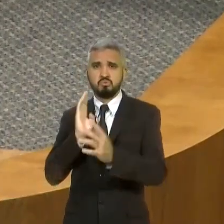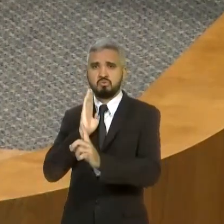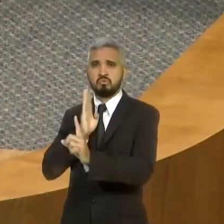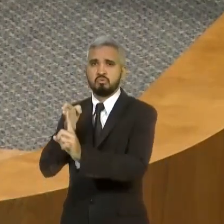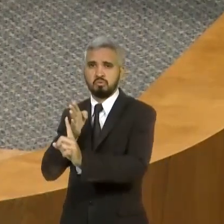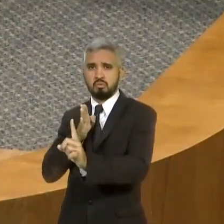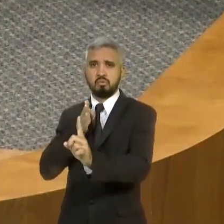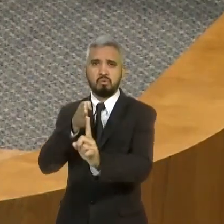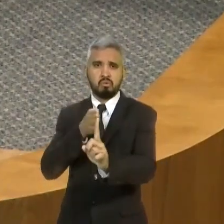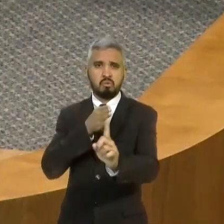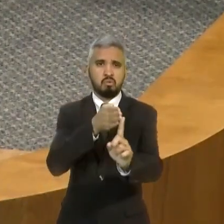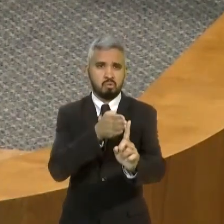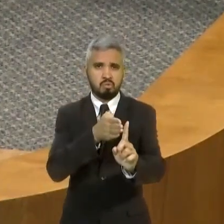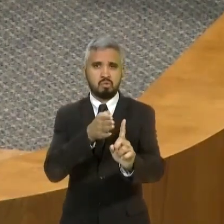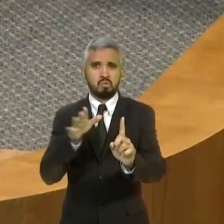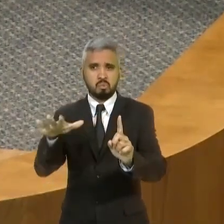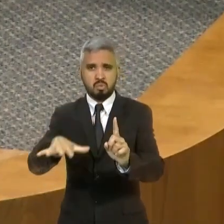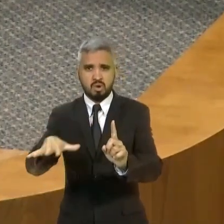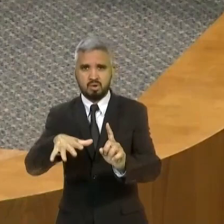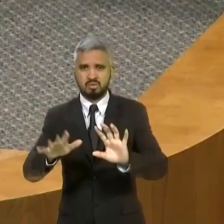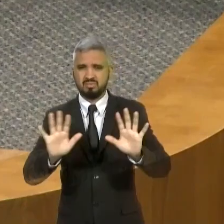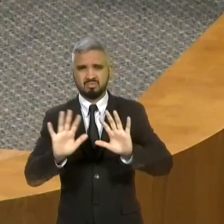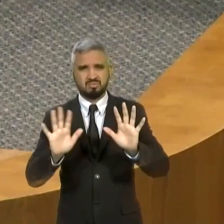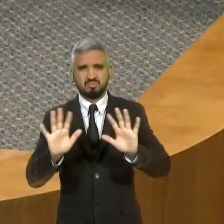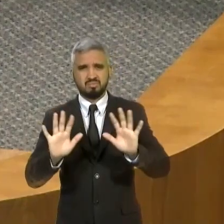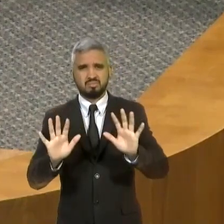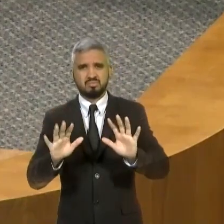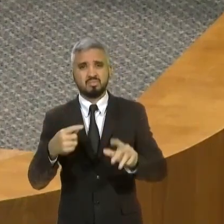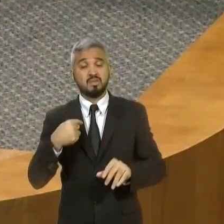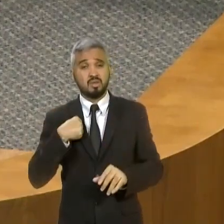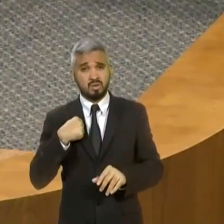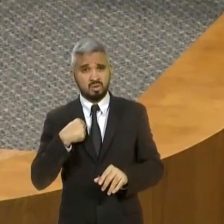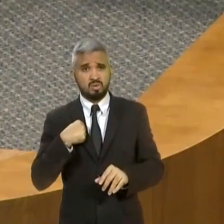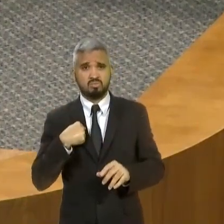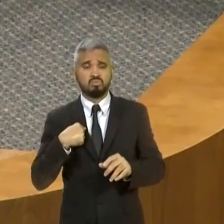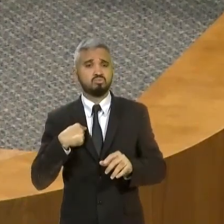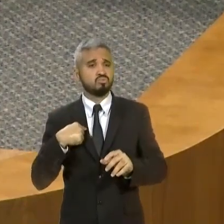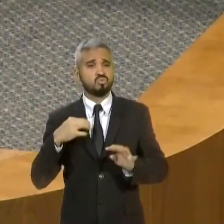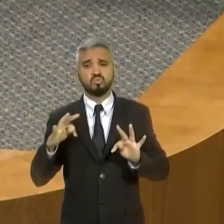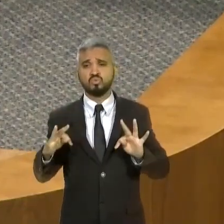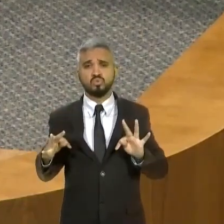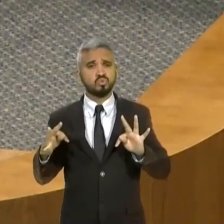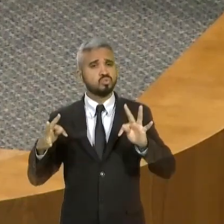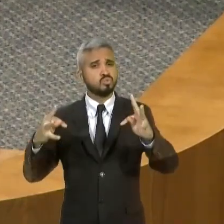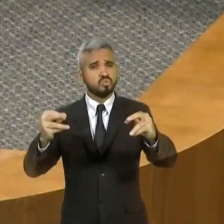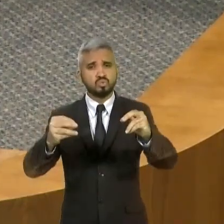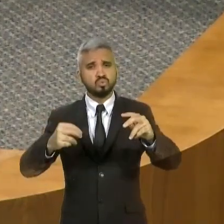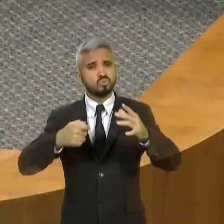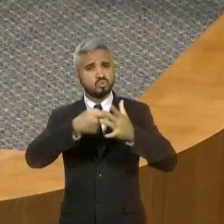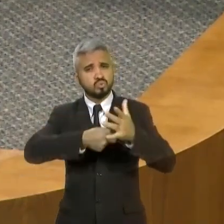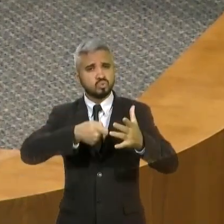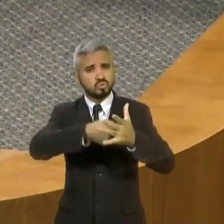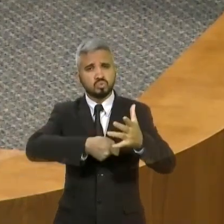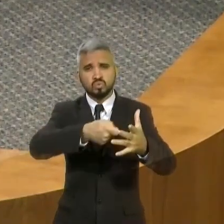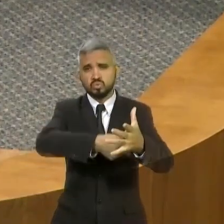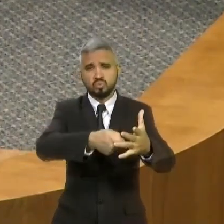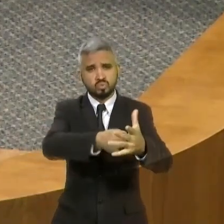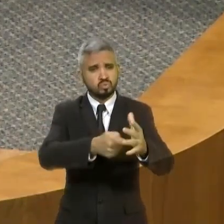mulheres, crianças, idosos e, em especial, das pessoas com deficiência. Eu quero ser